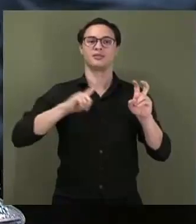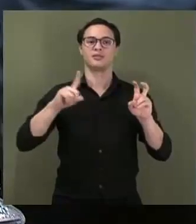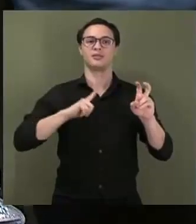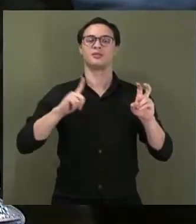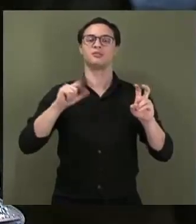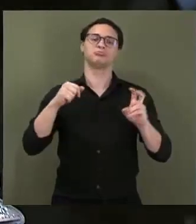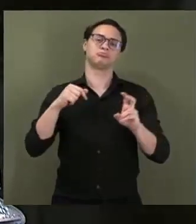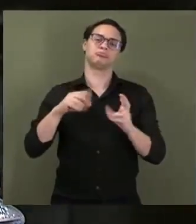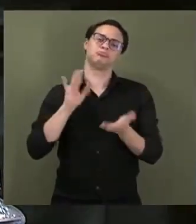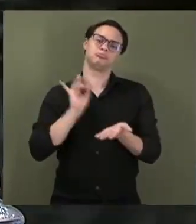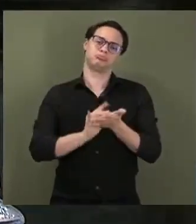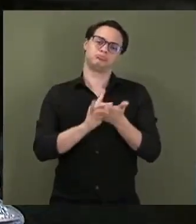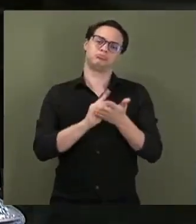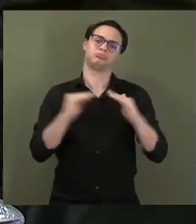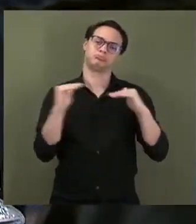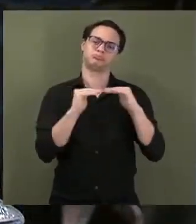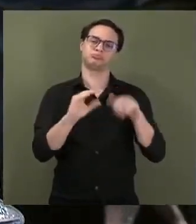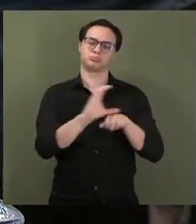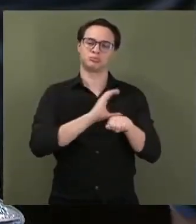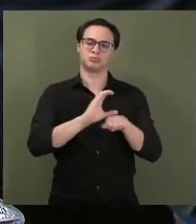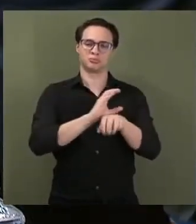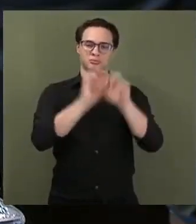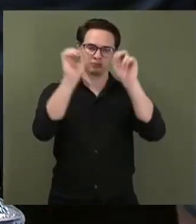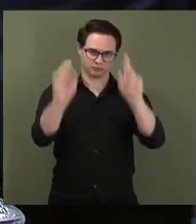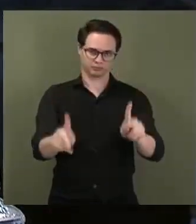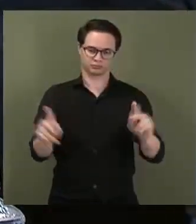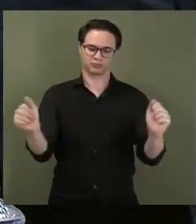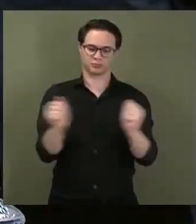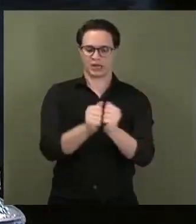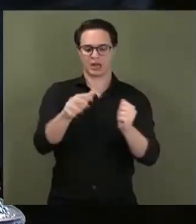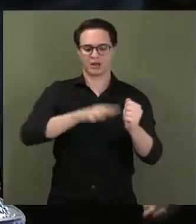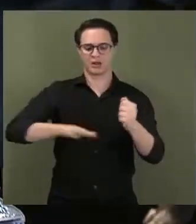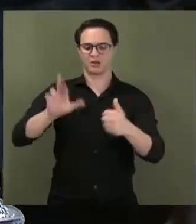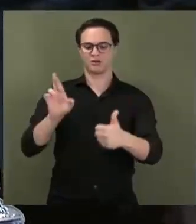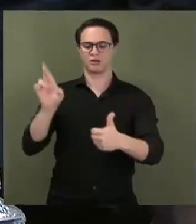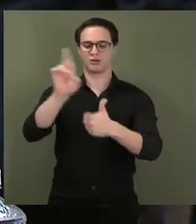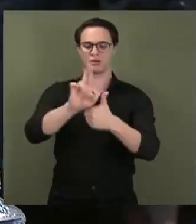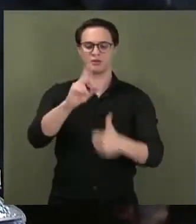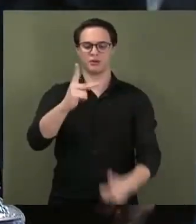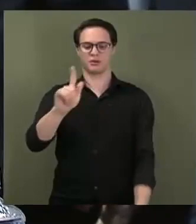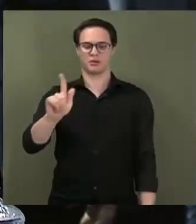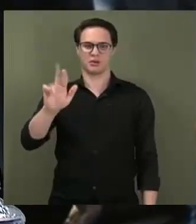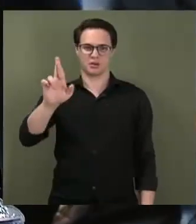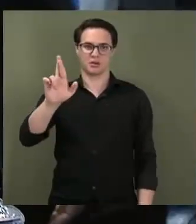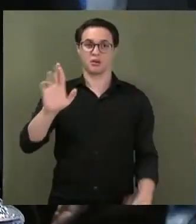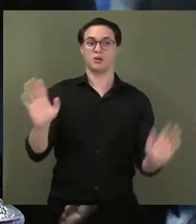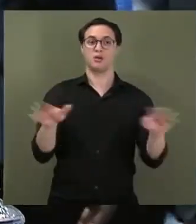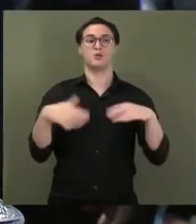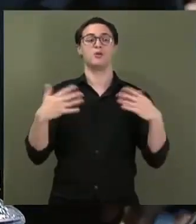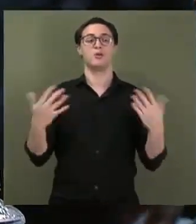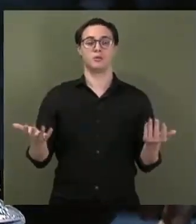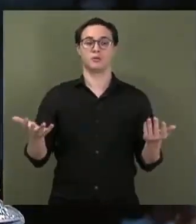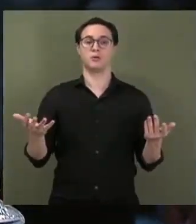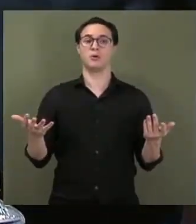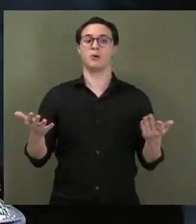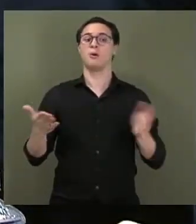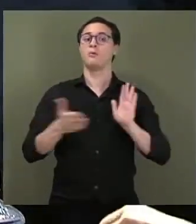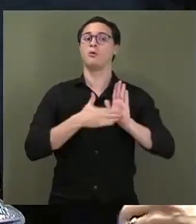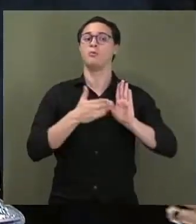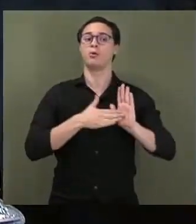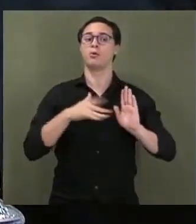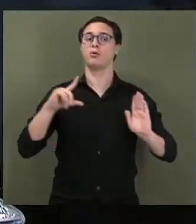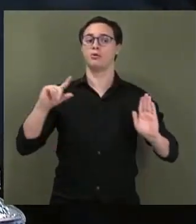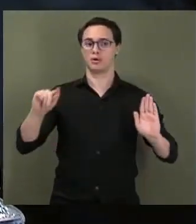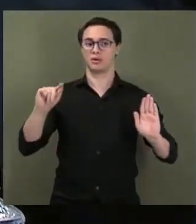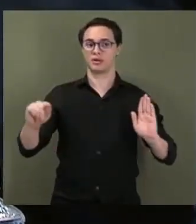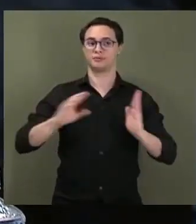legítimo, é constitucional, junto à Procuradoria-Geral da República Eleitoral, propondo que o